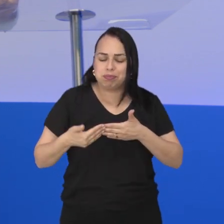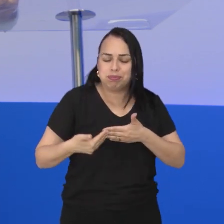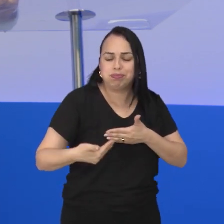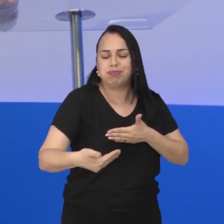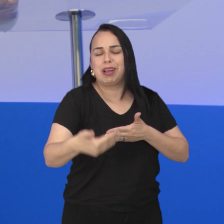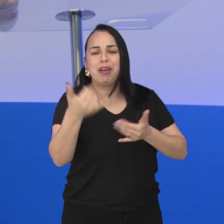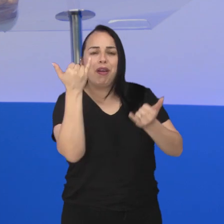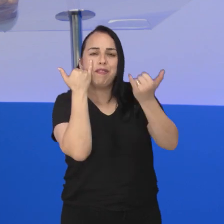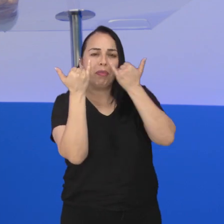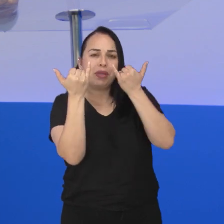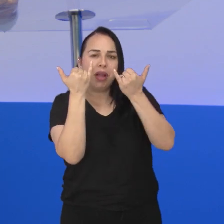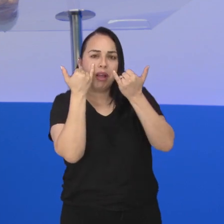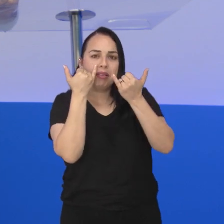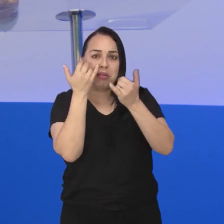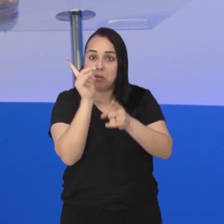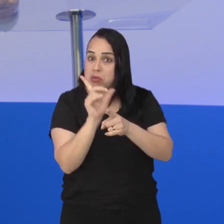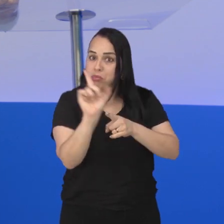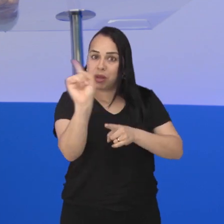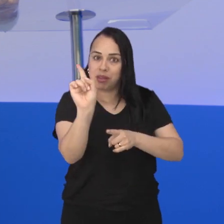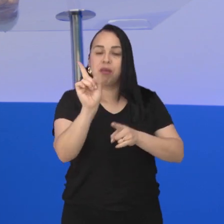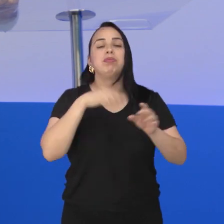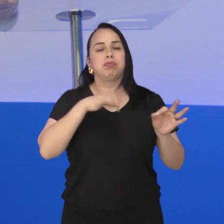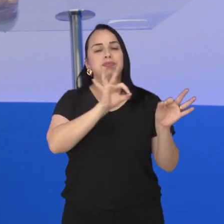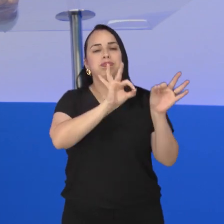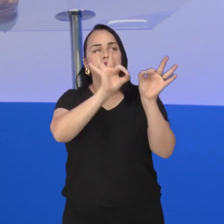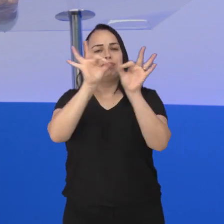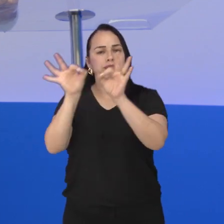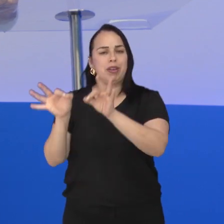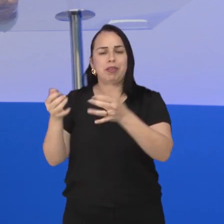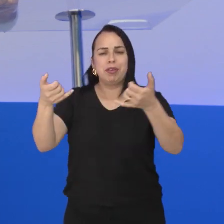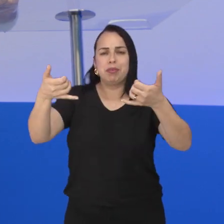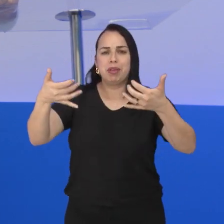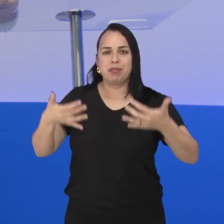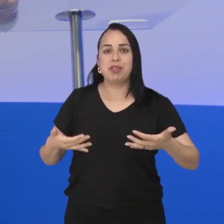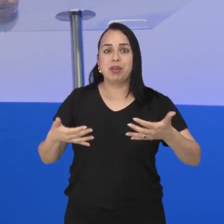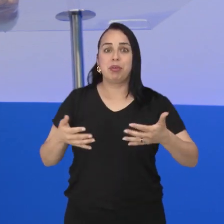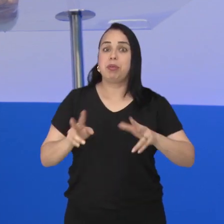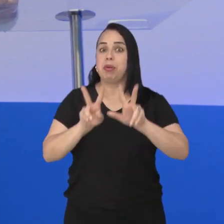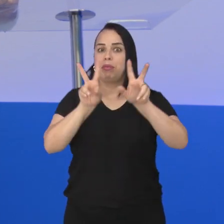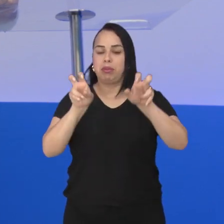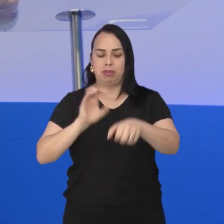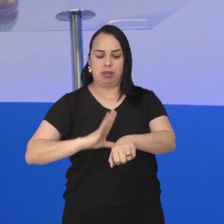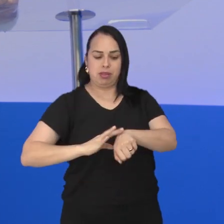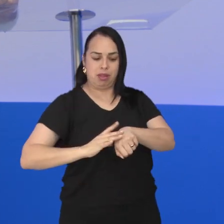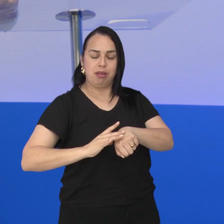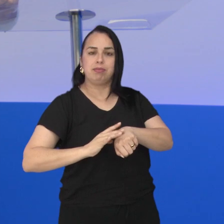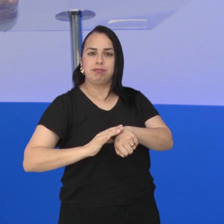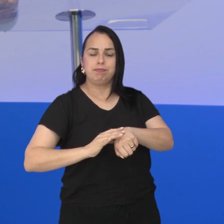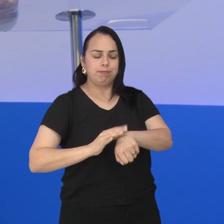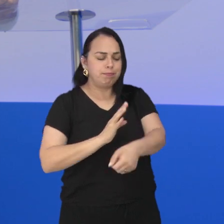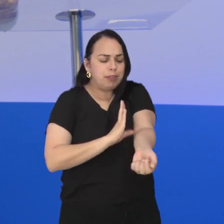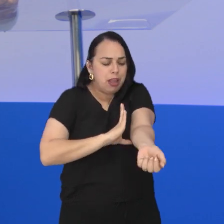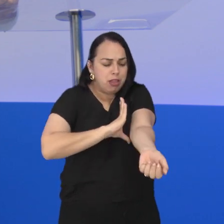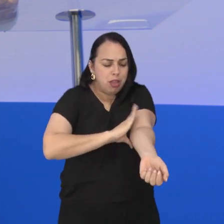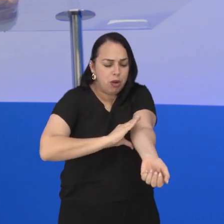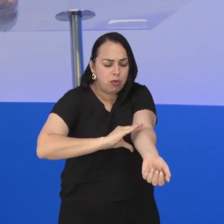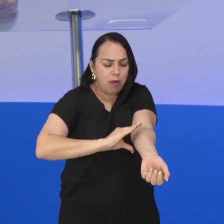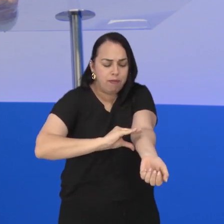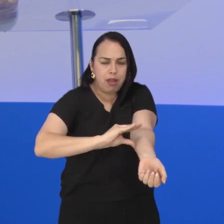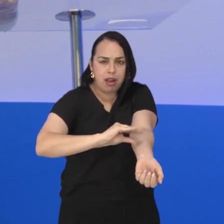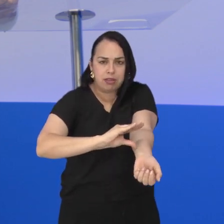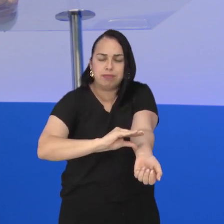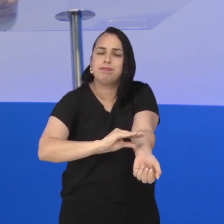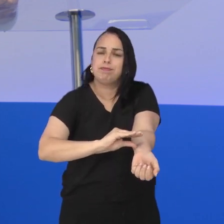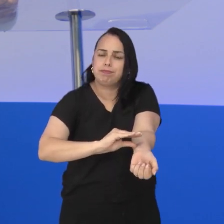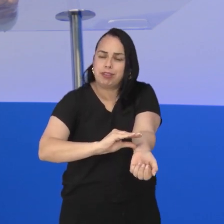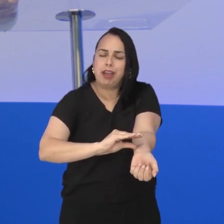rotina bem informado. Então é só continuar com a gente, porque hoje a gente vai falar sobre distrofia muscular, que é uma doença